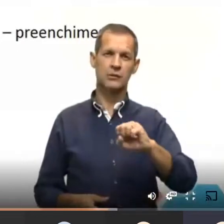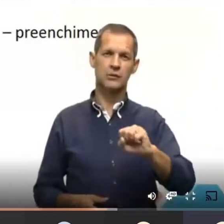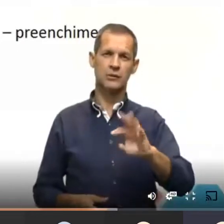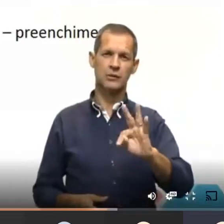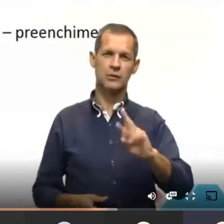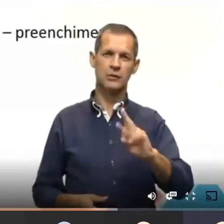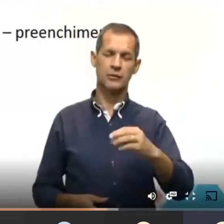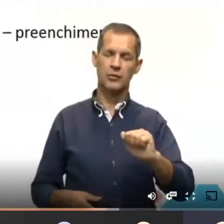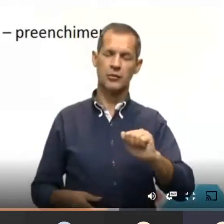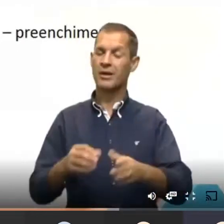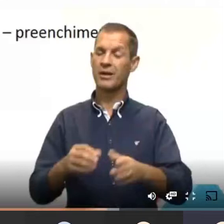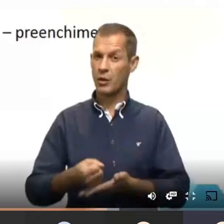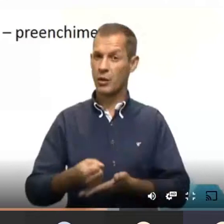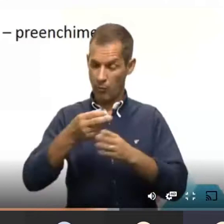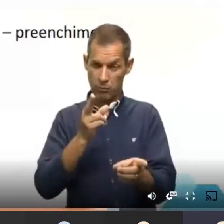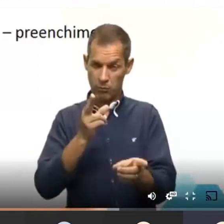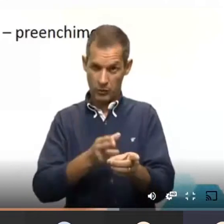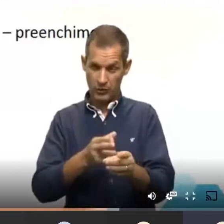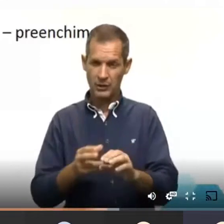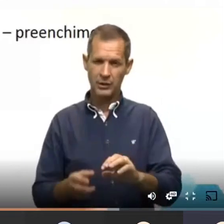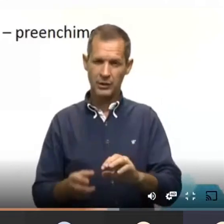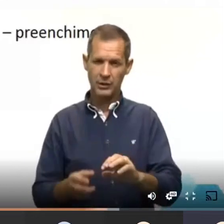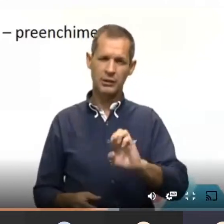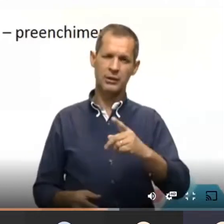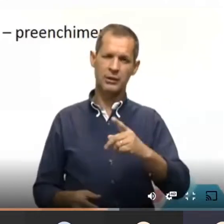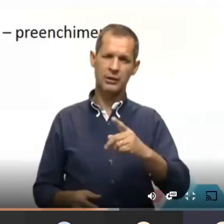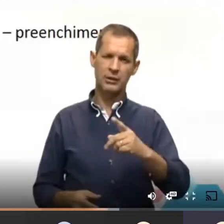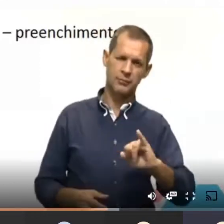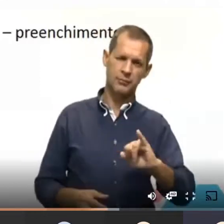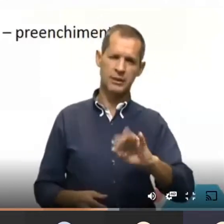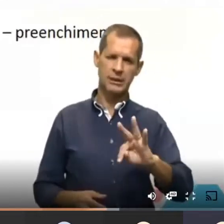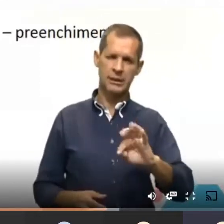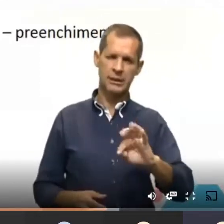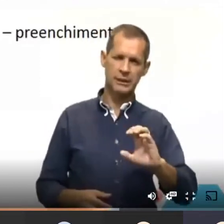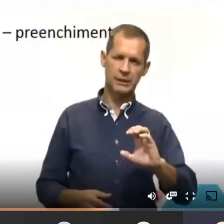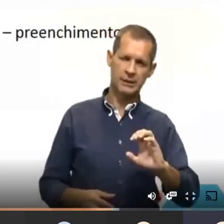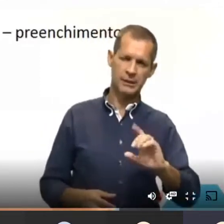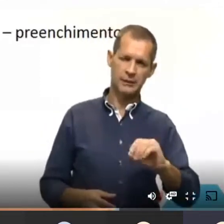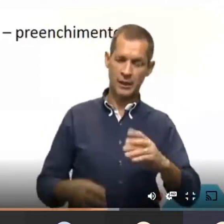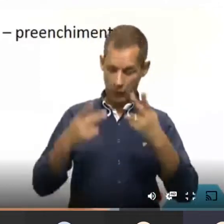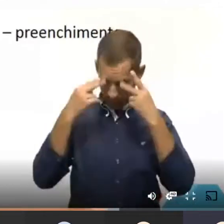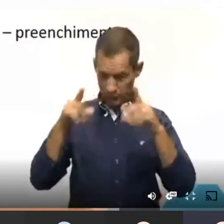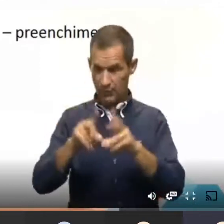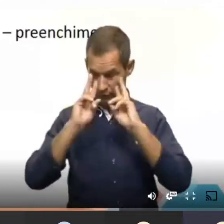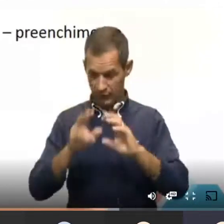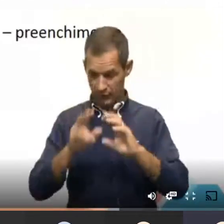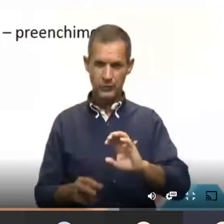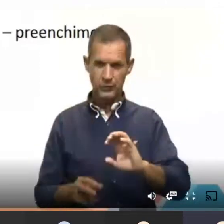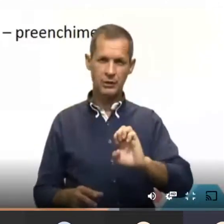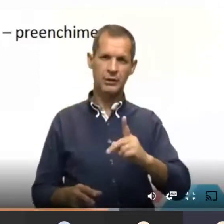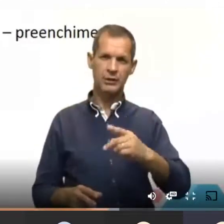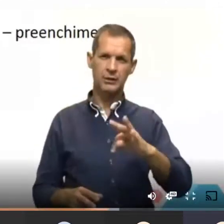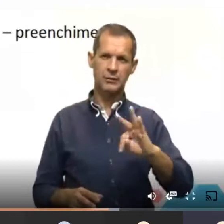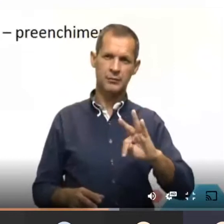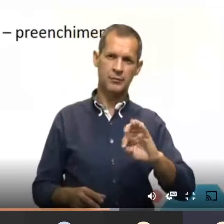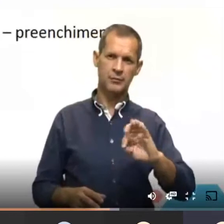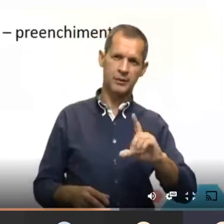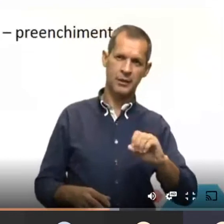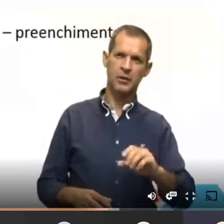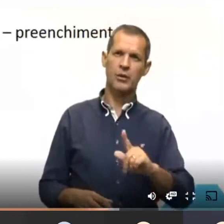aquele epitélio de sustentação, que é um epitélio normal, e no caso a gente vai ver também o epitélio